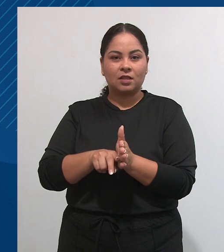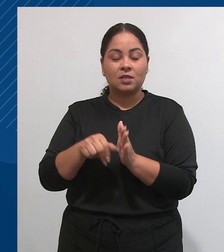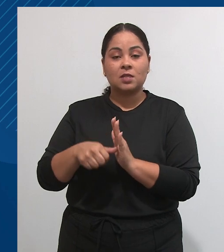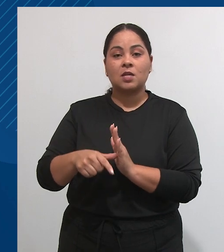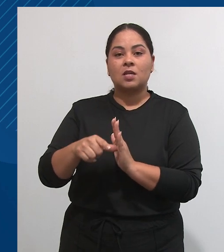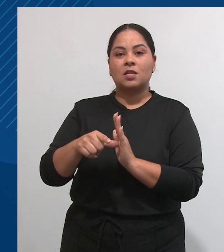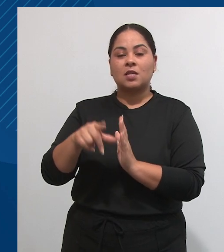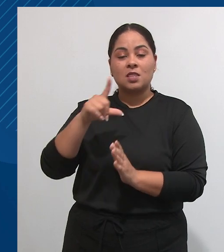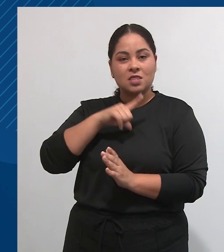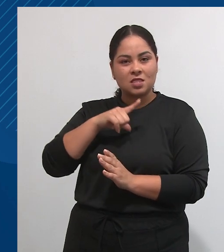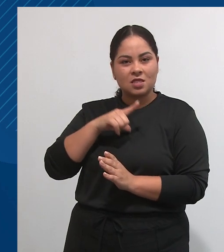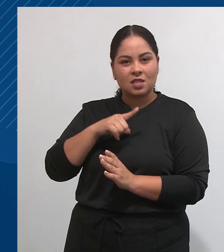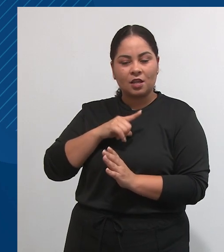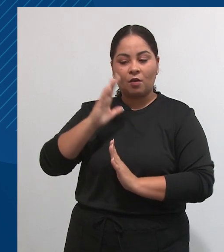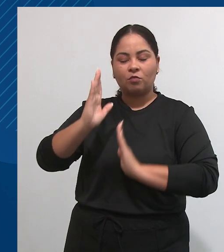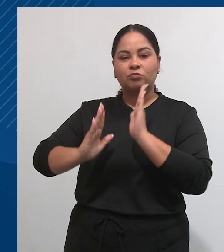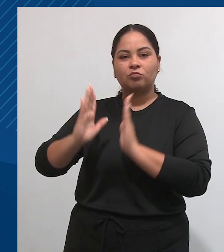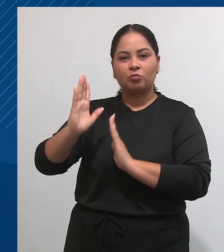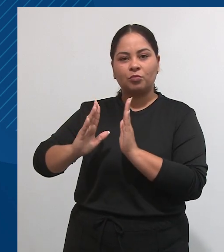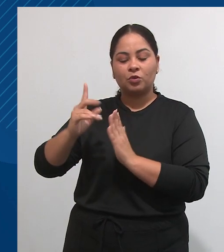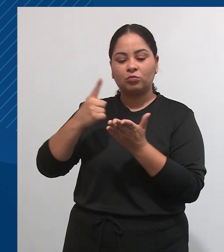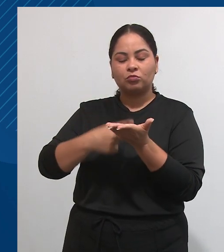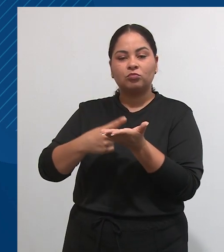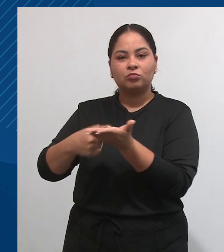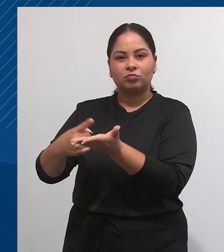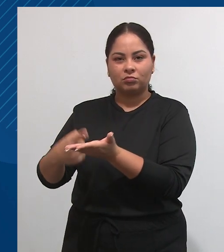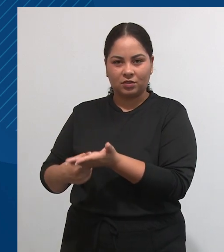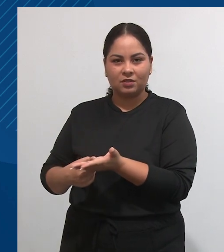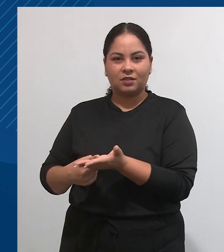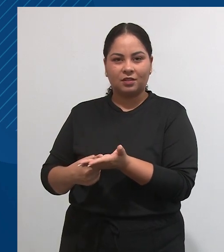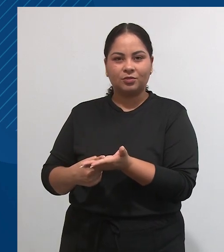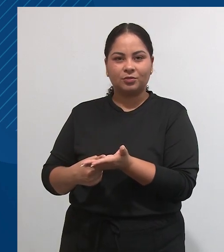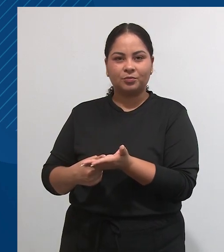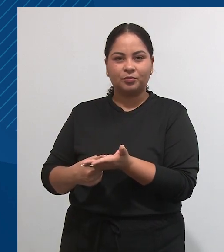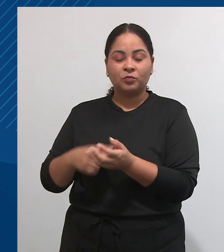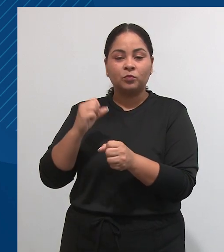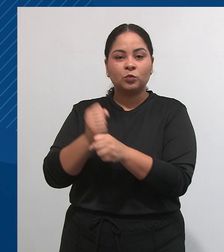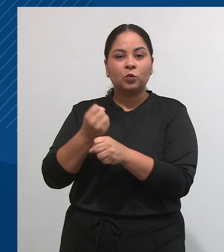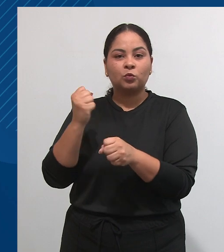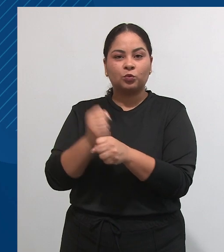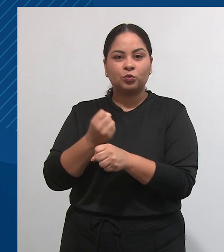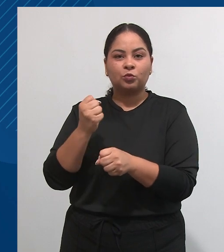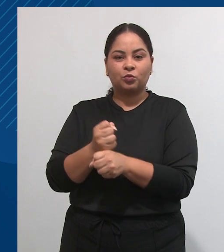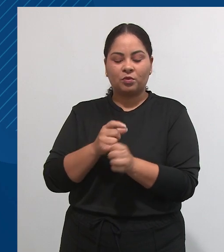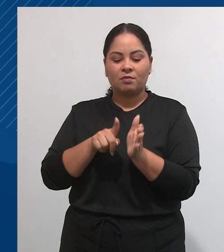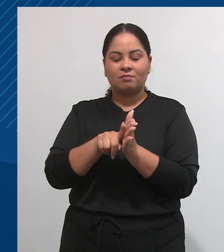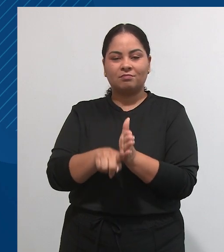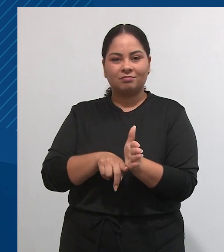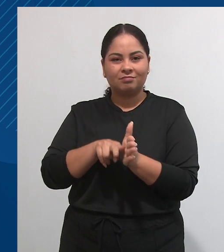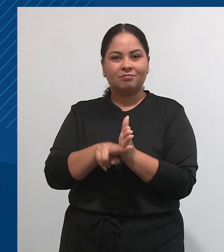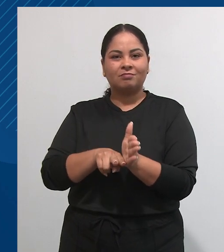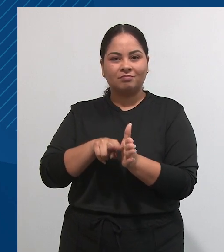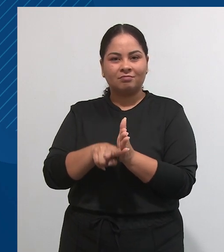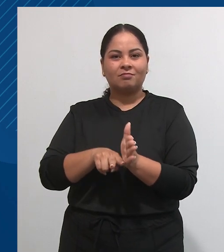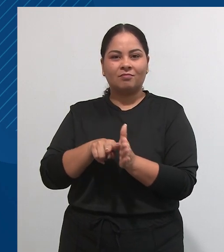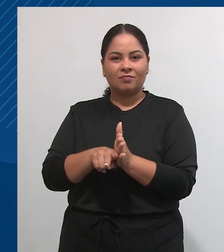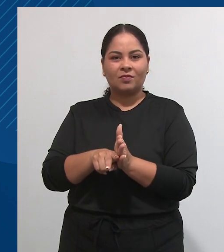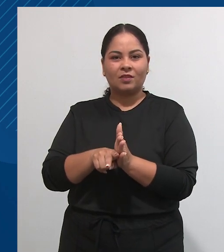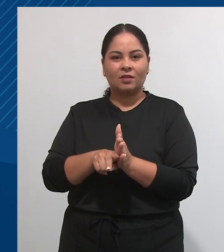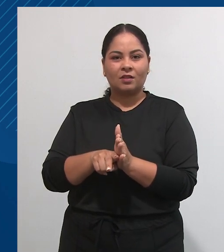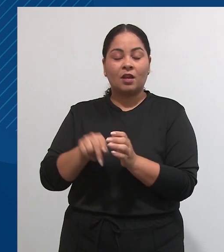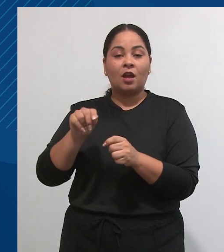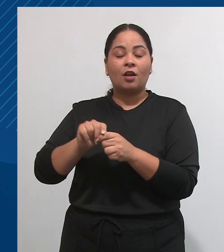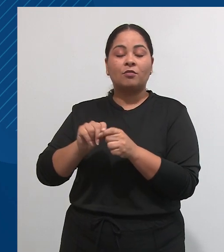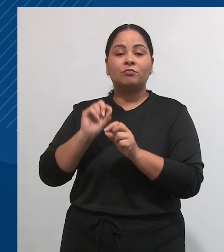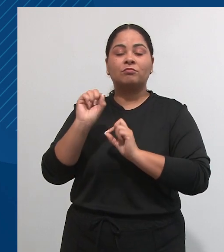de 1903, aonde o Brasil se compromete em construir essa ferrovia para fazer essa exportação da borracha,